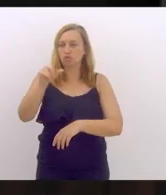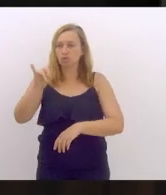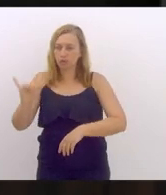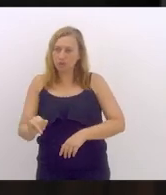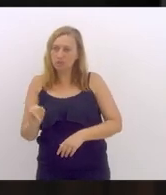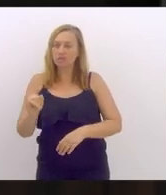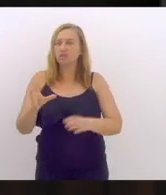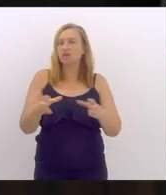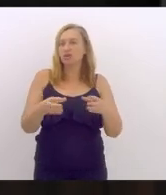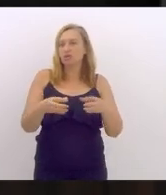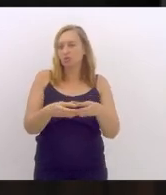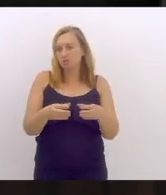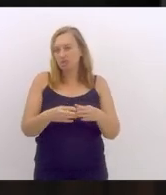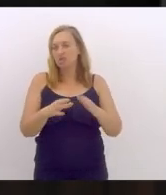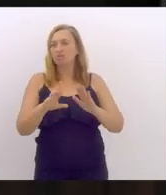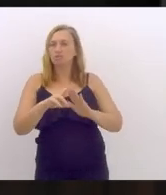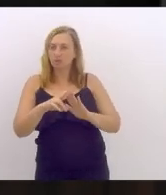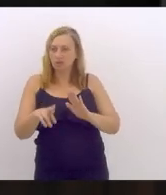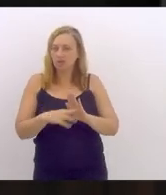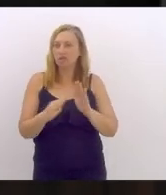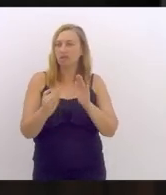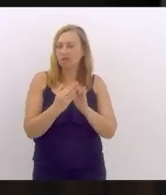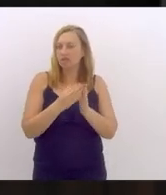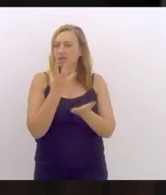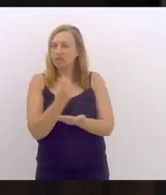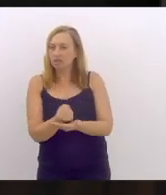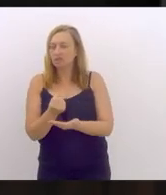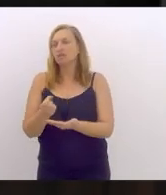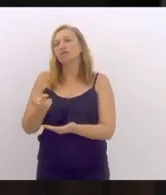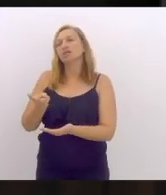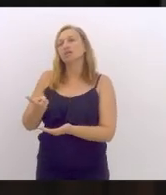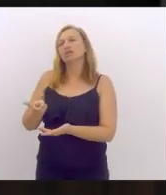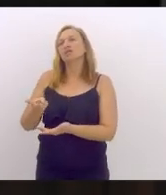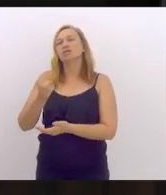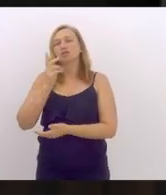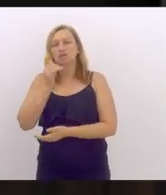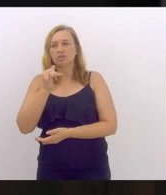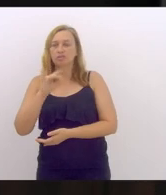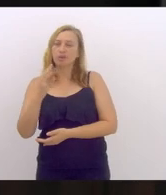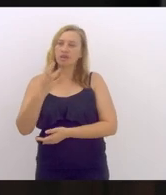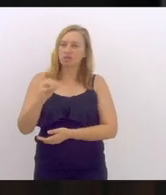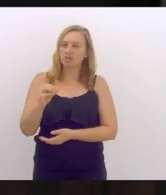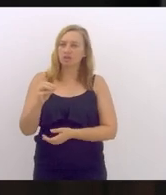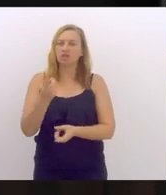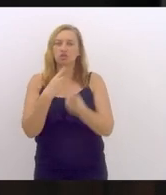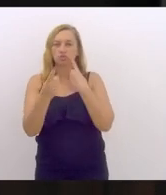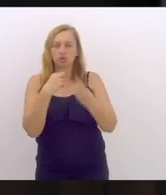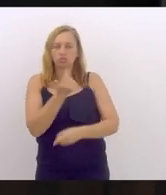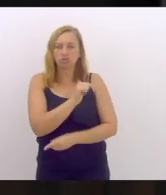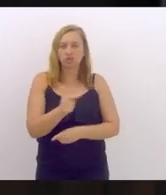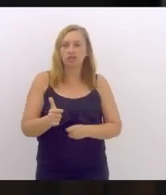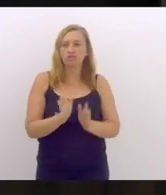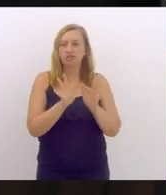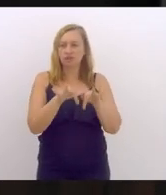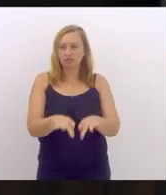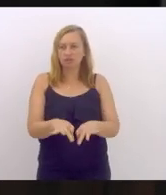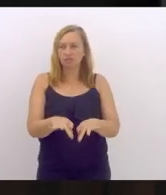parecida comissão de novas internas e proposição externa favorável relator deputado mas canela em discussão